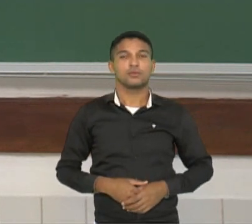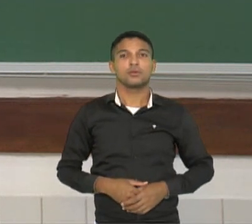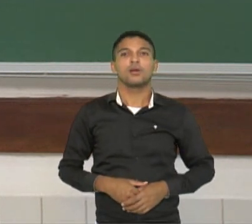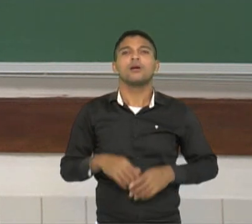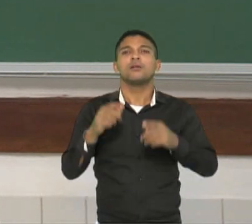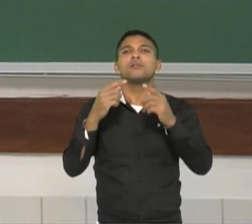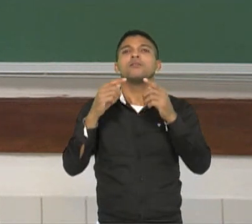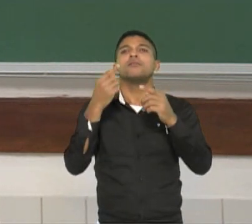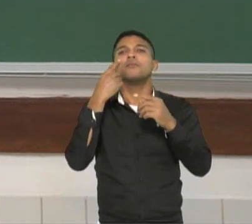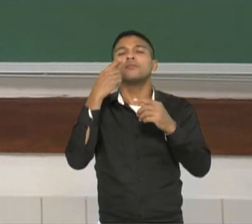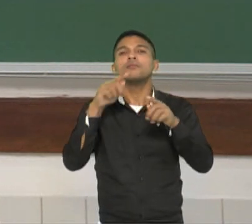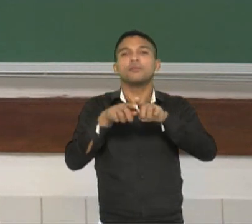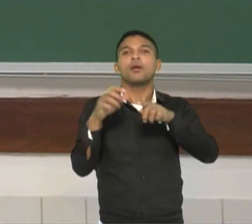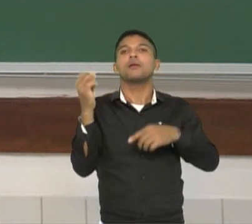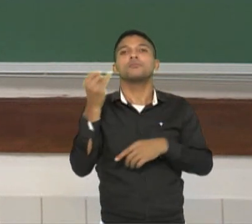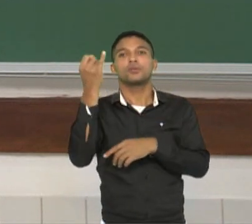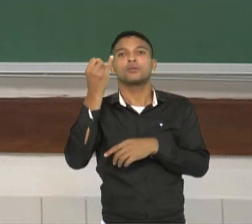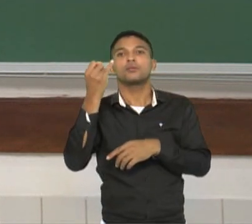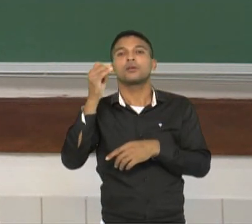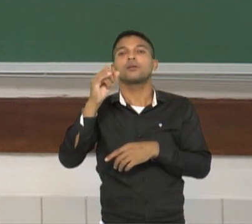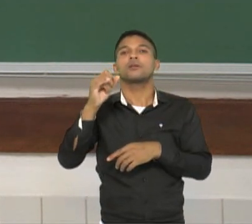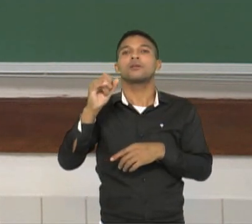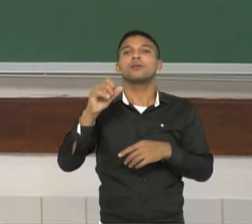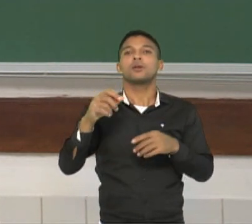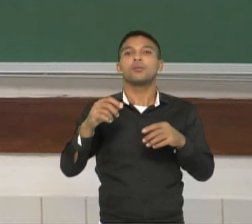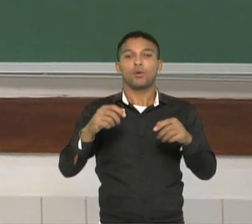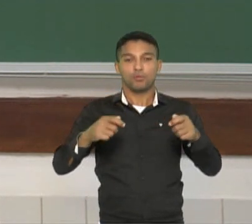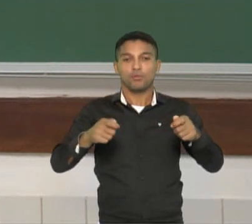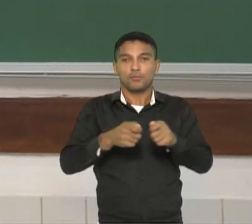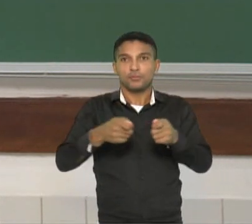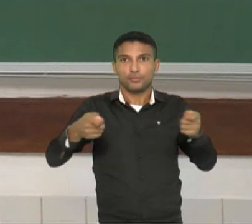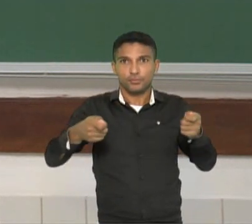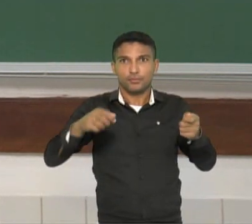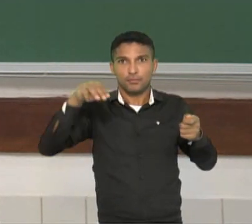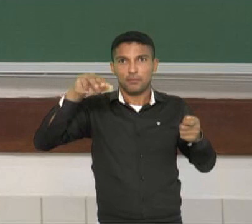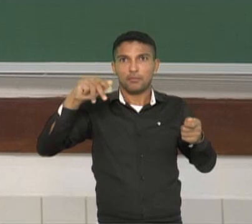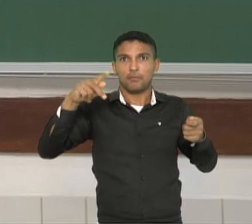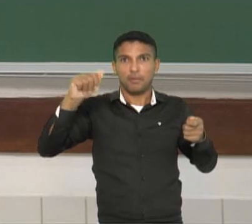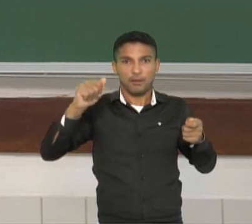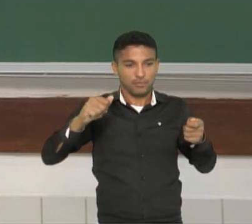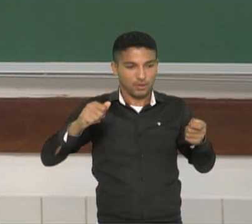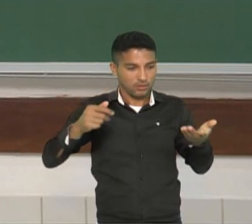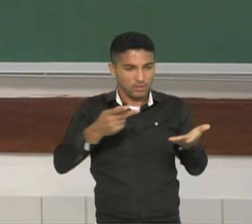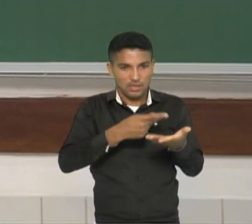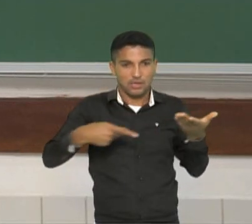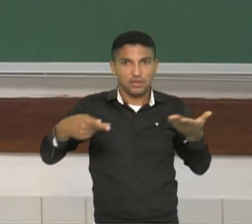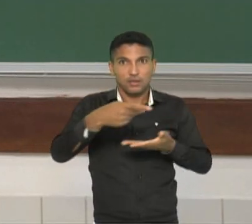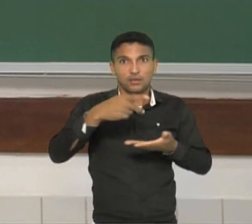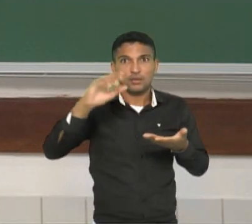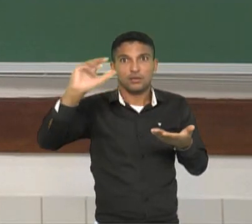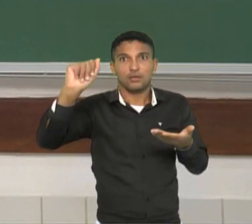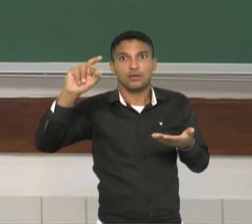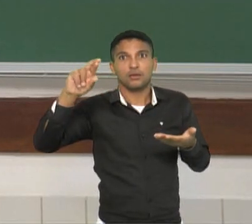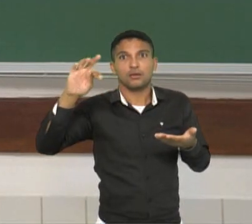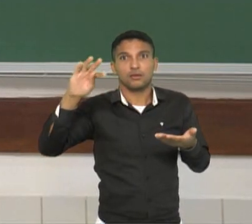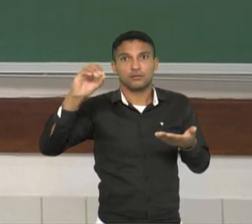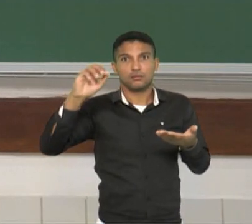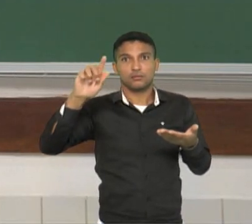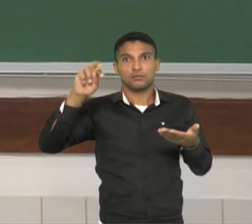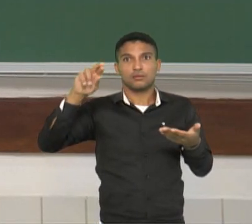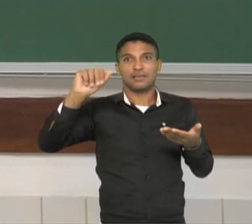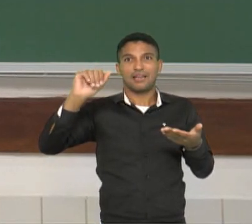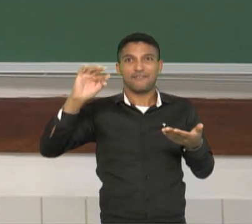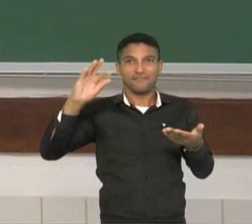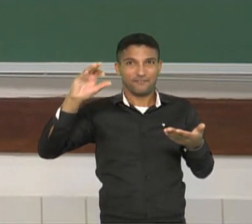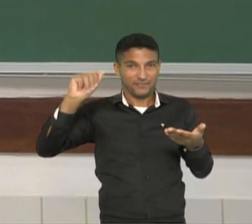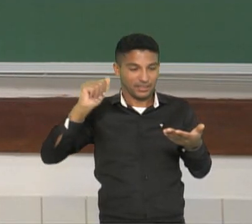cartografia. Perceba que a partir da leitura do mapa nós conseguimos definir como é a característica do relevo de uma determinada